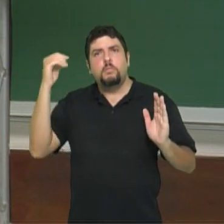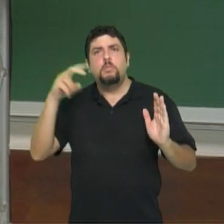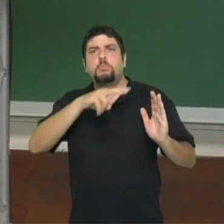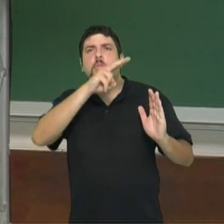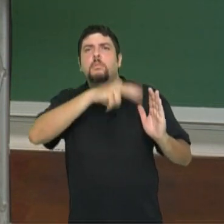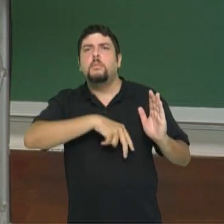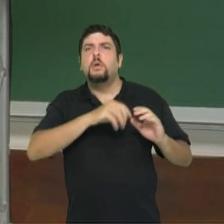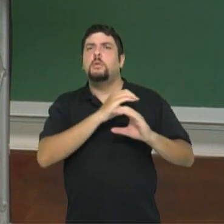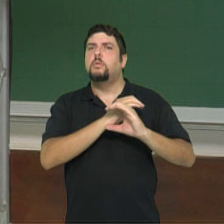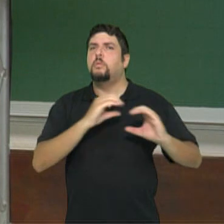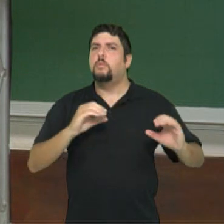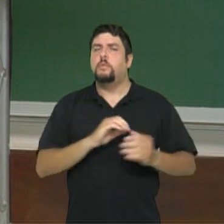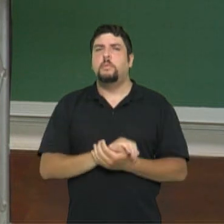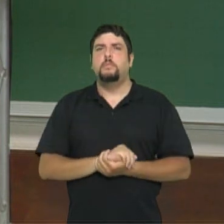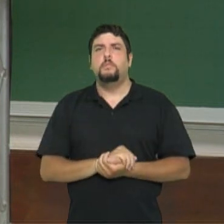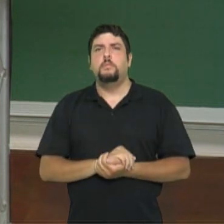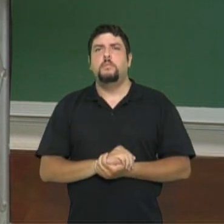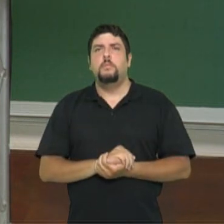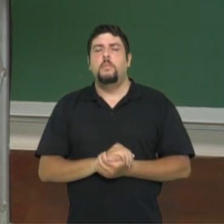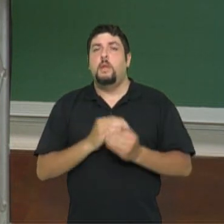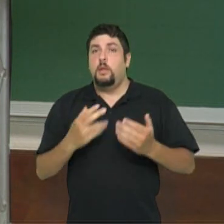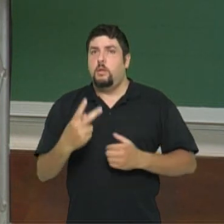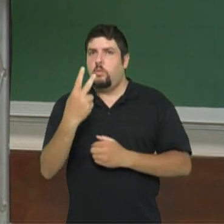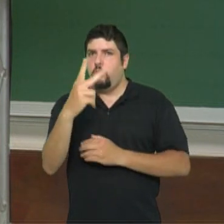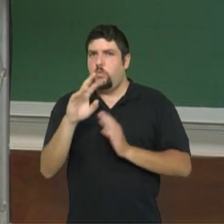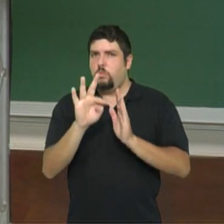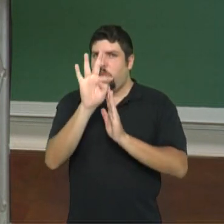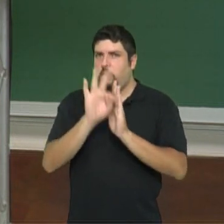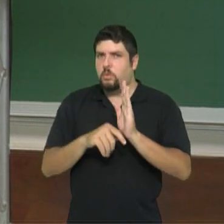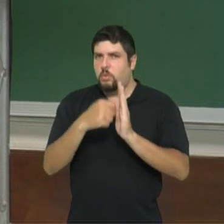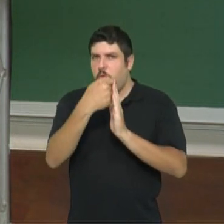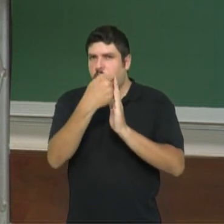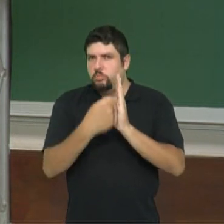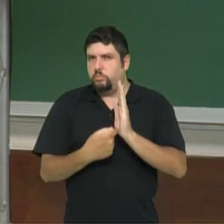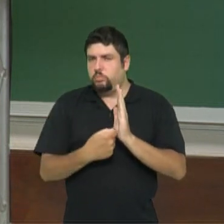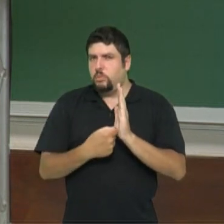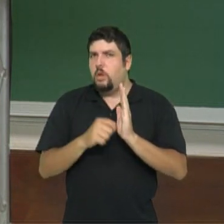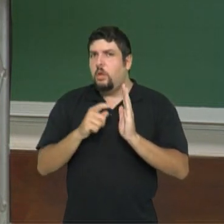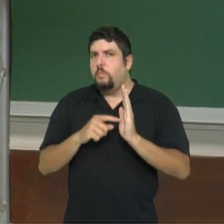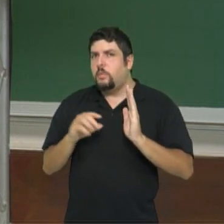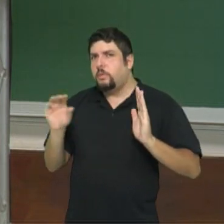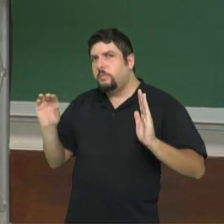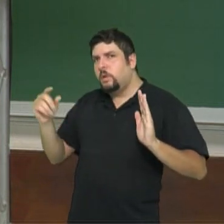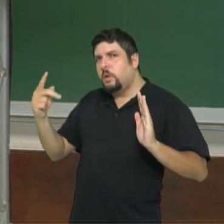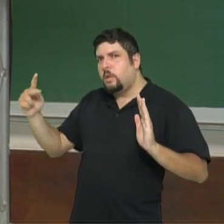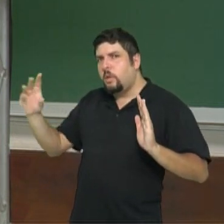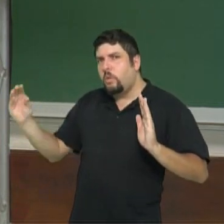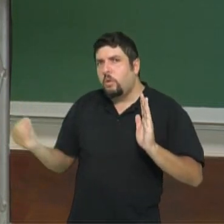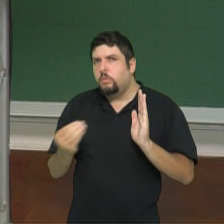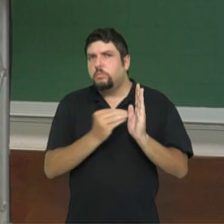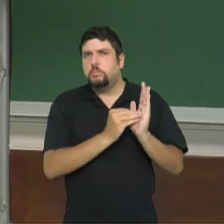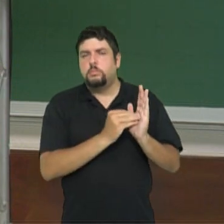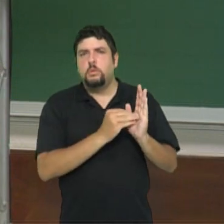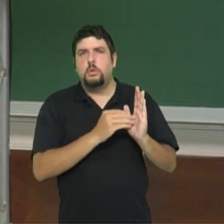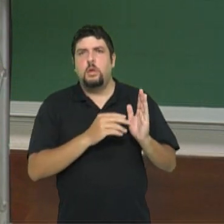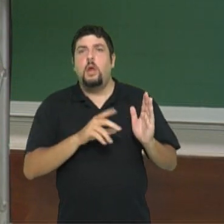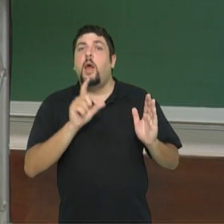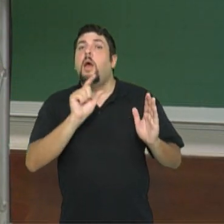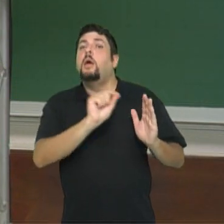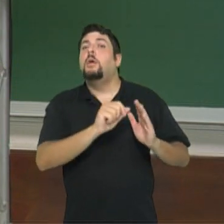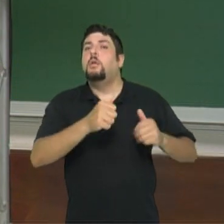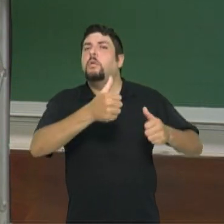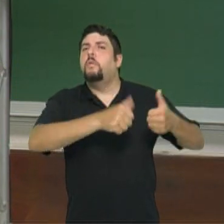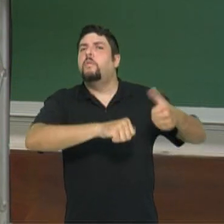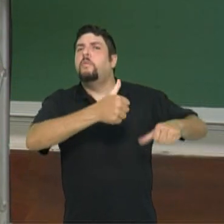renome, dá sim uma riqueza para o seu texto. O avaliador vai olhar com outros olhos. Esse aluno, né, ele lê, ele